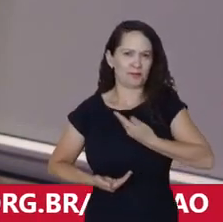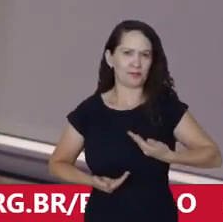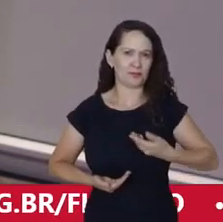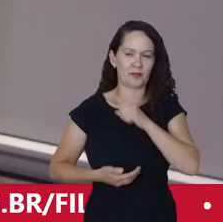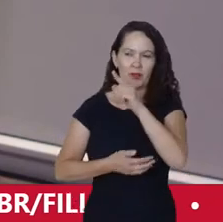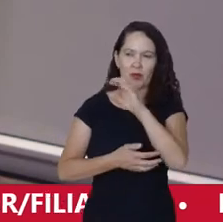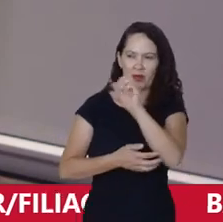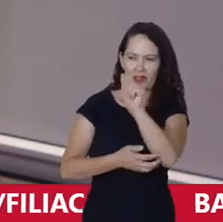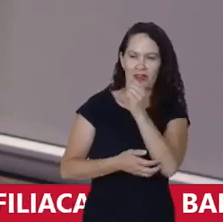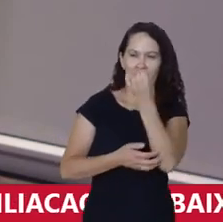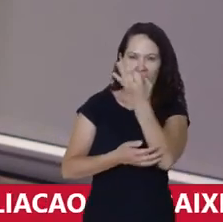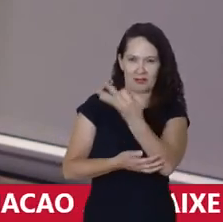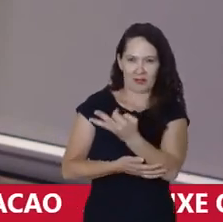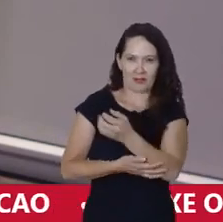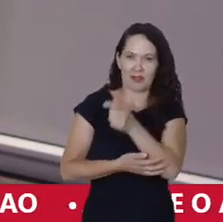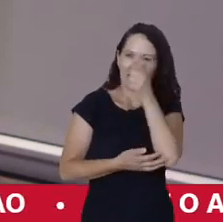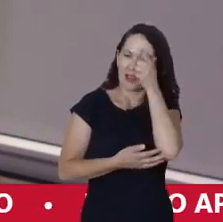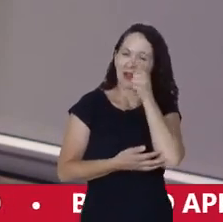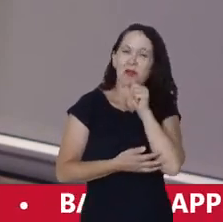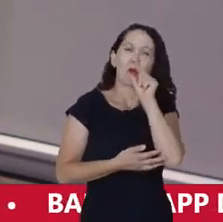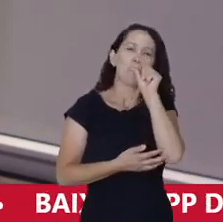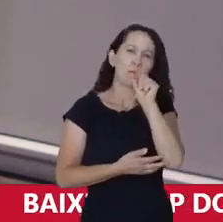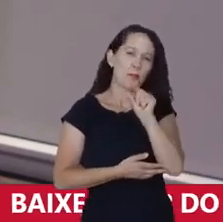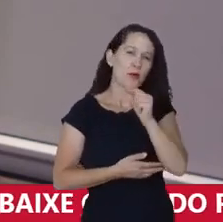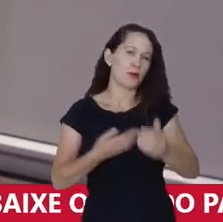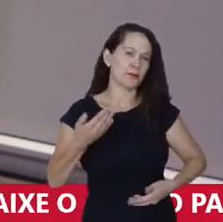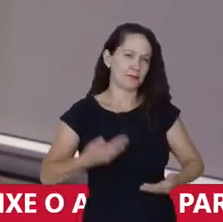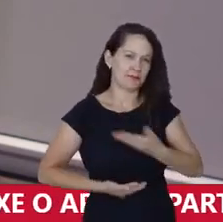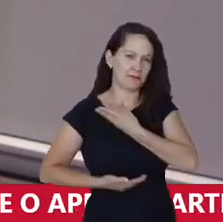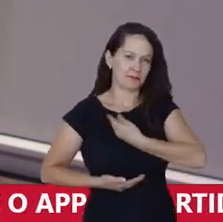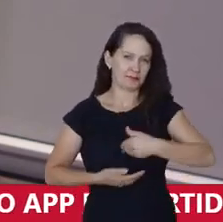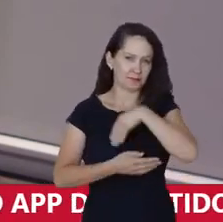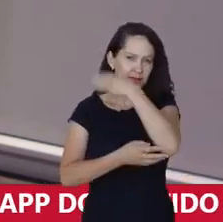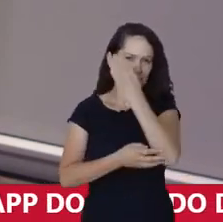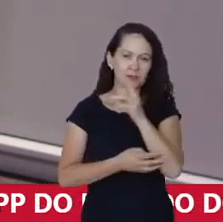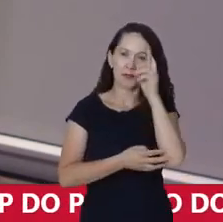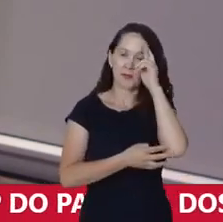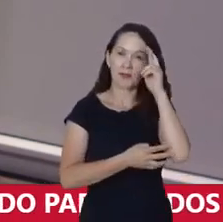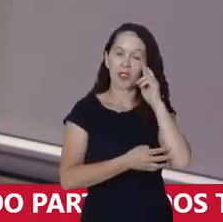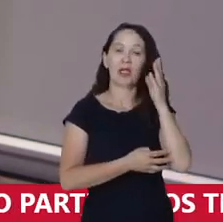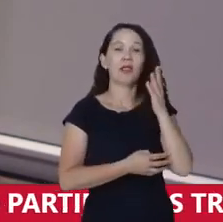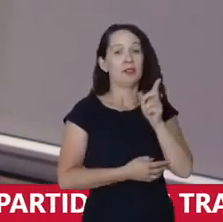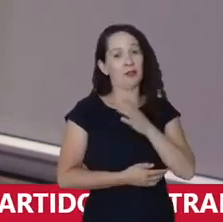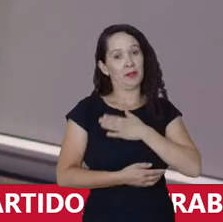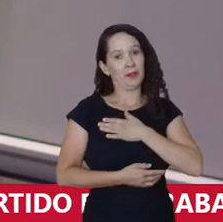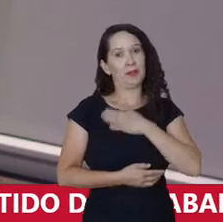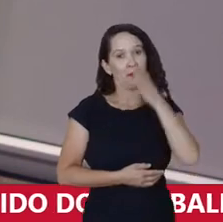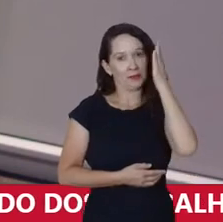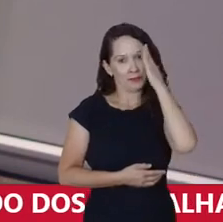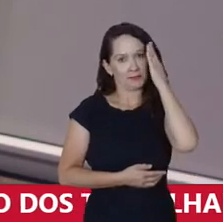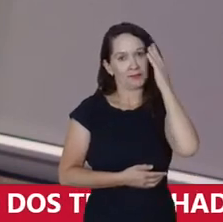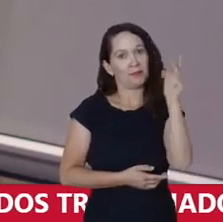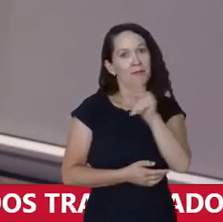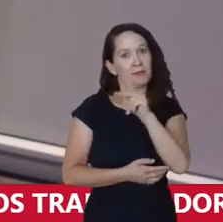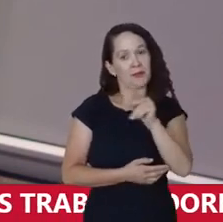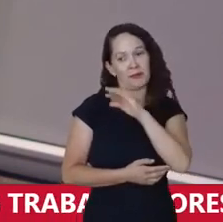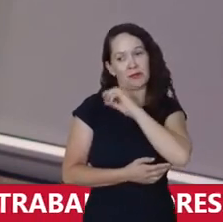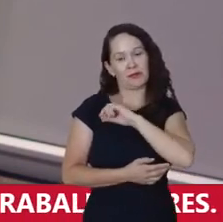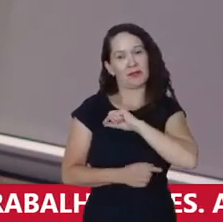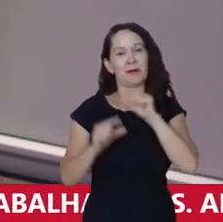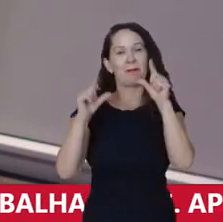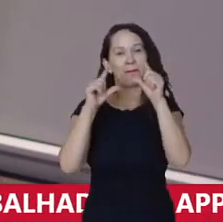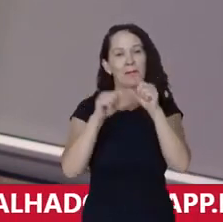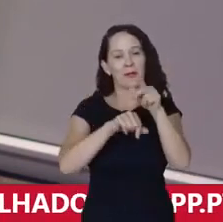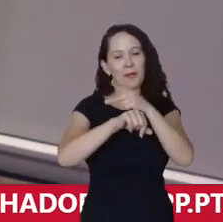Zeca Dirceu, ganha mal o servidor público no Brasil, Rosilene e eu sabemos, professores ganham muito mal pelo